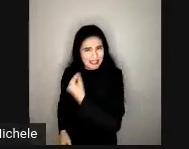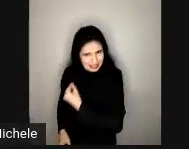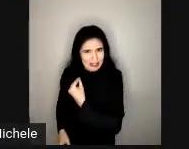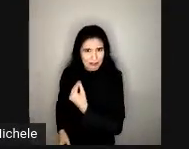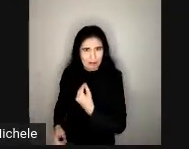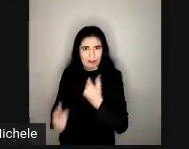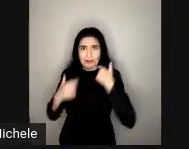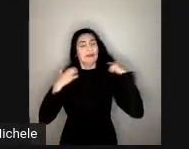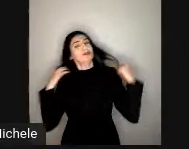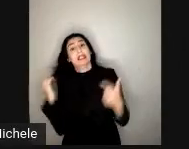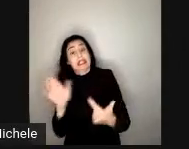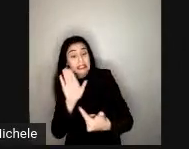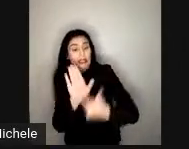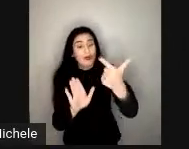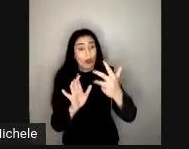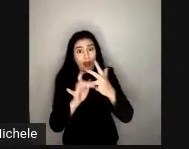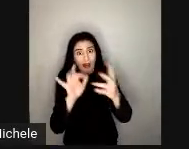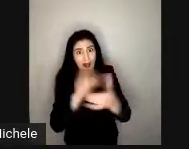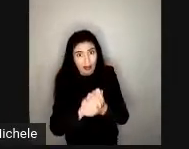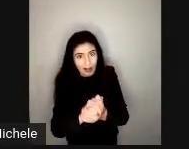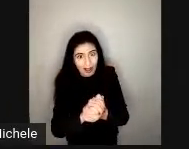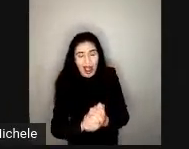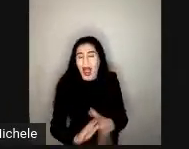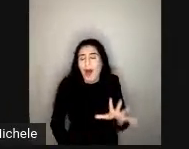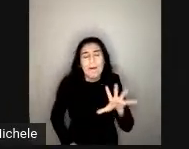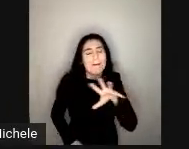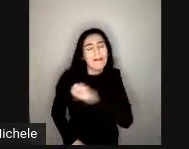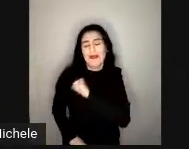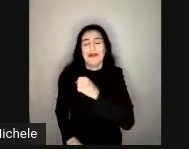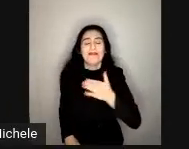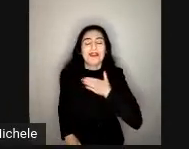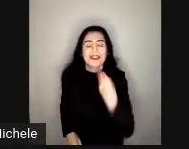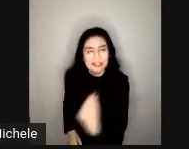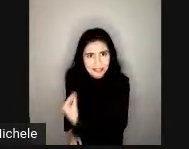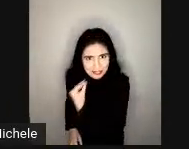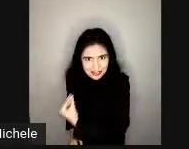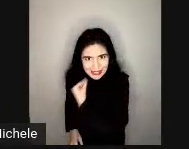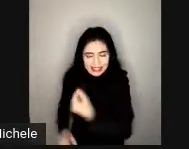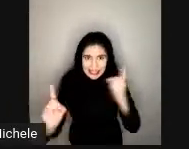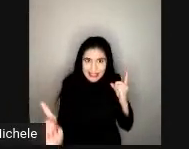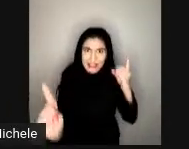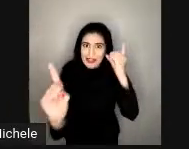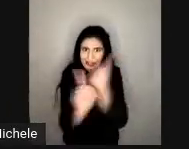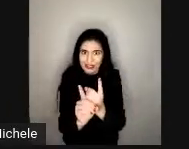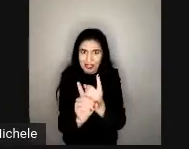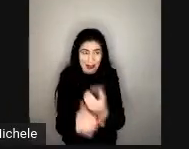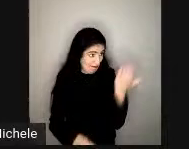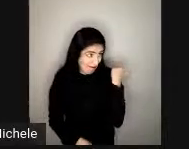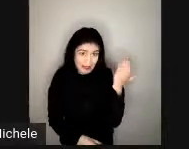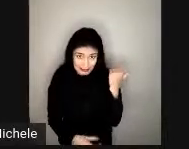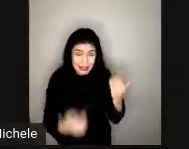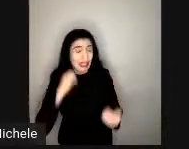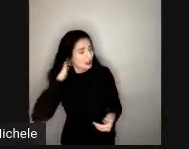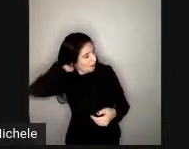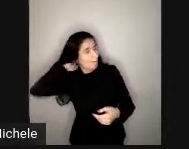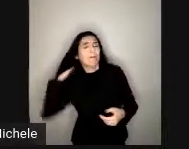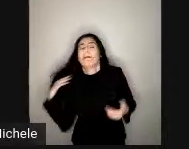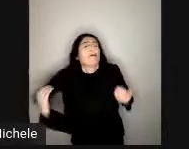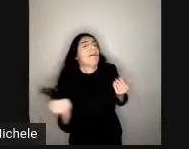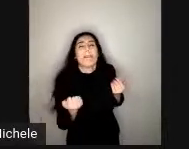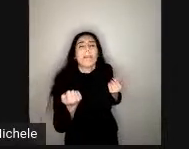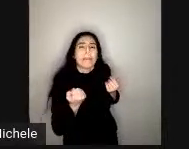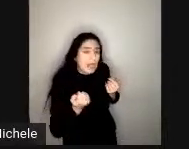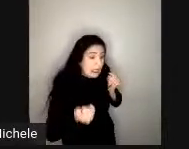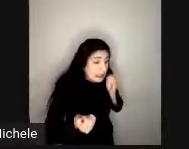estava no segundo casamento, reencontrei o amor da minha vida e estávamos nós exatamente nesse momento quando fui fazer um exame